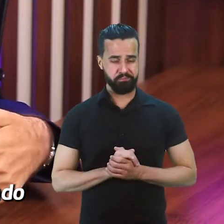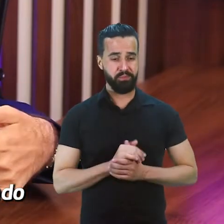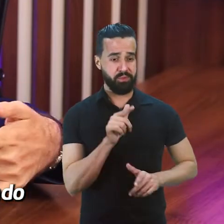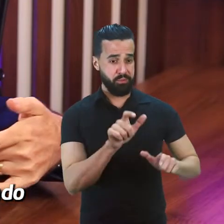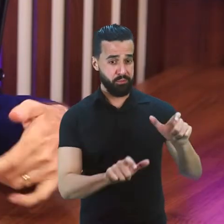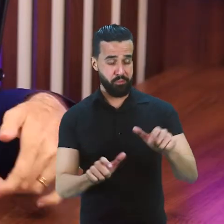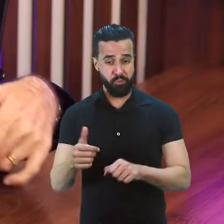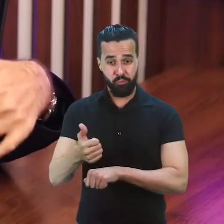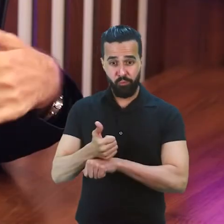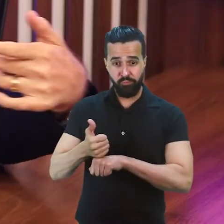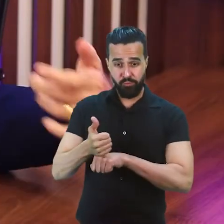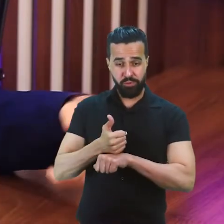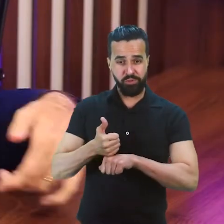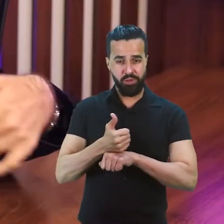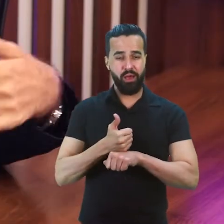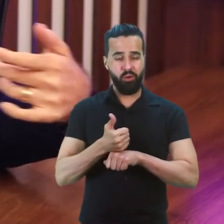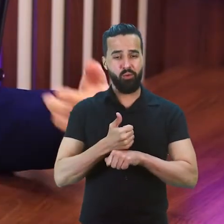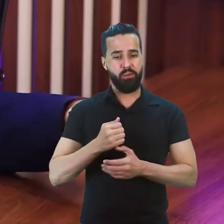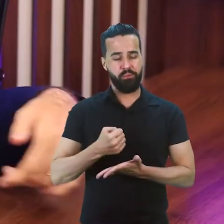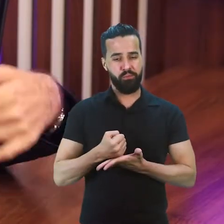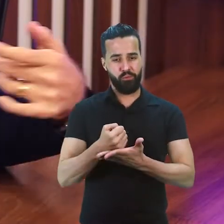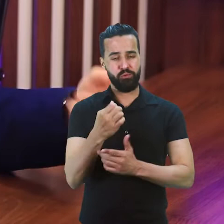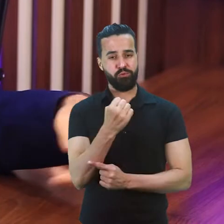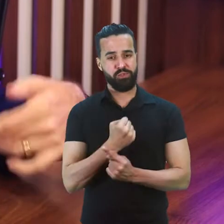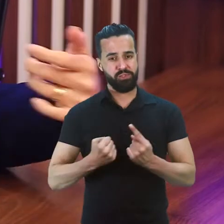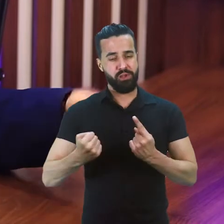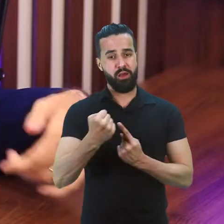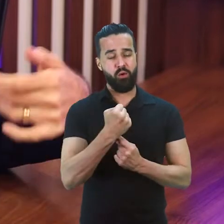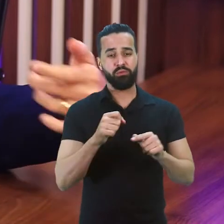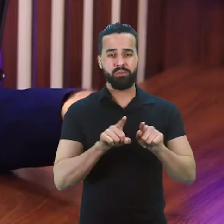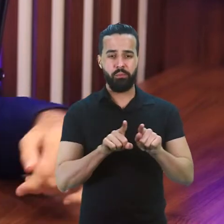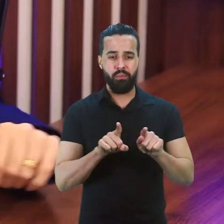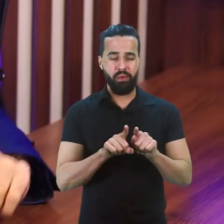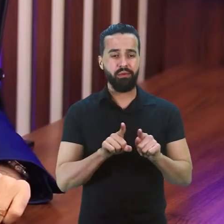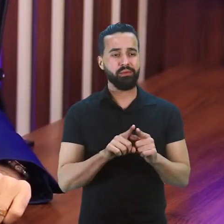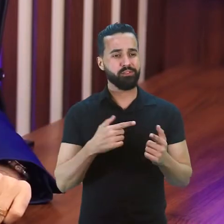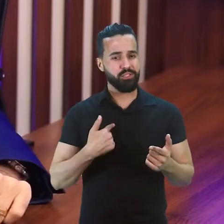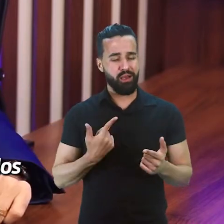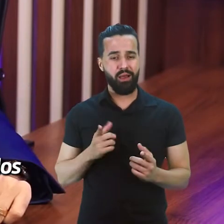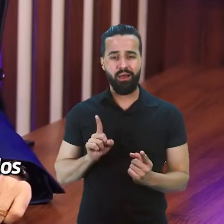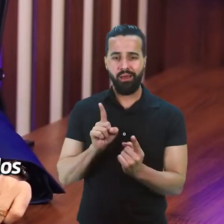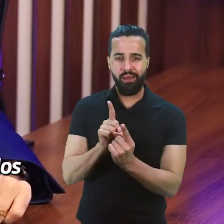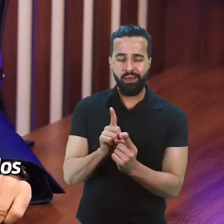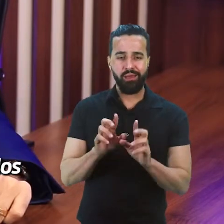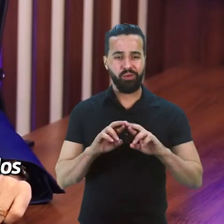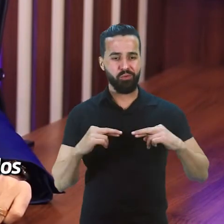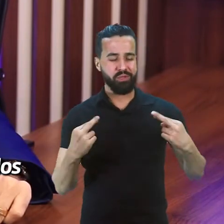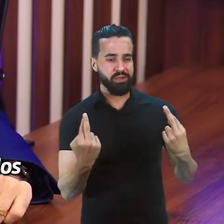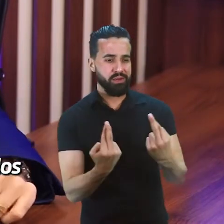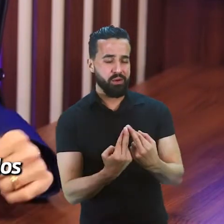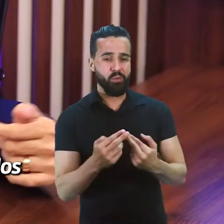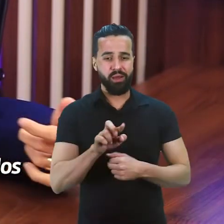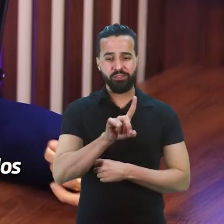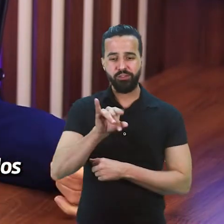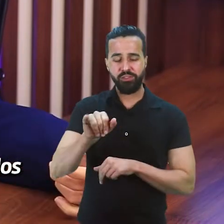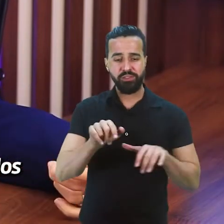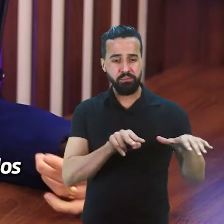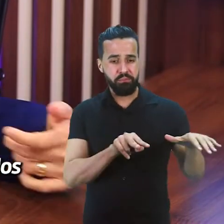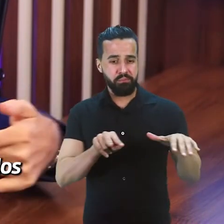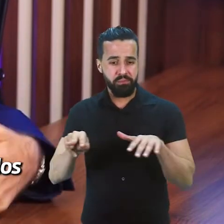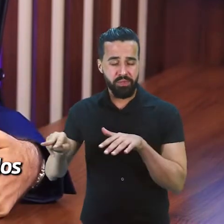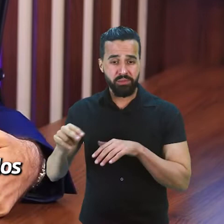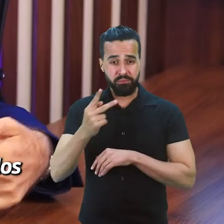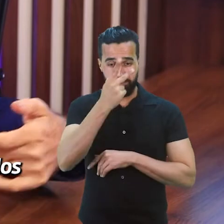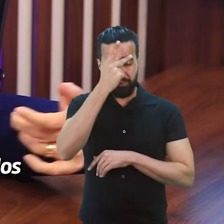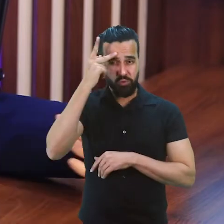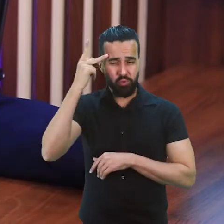estava internado e com o pessoal que fazia um tratamento ambulatorial lá, né, em determinado dia da semana. Os internados, acho que